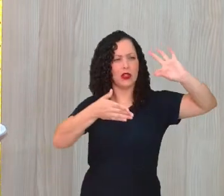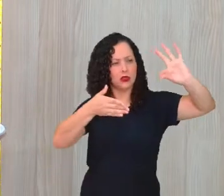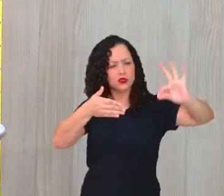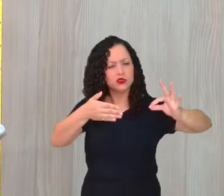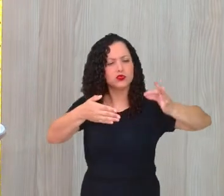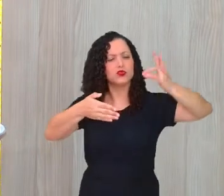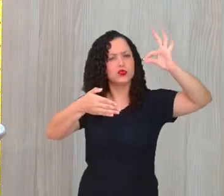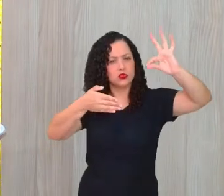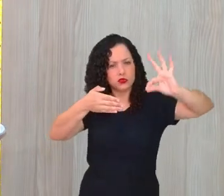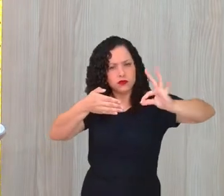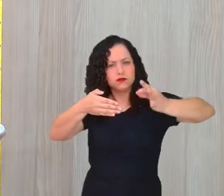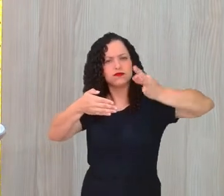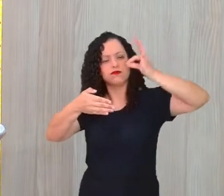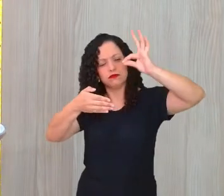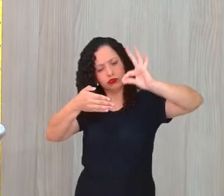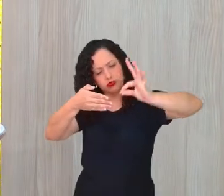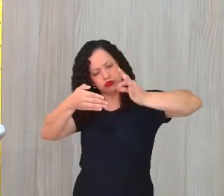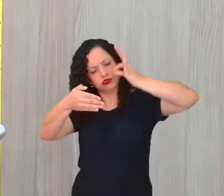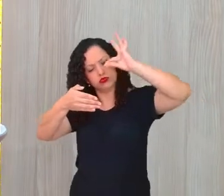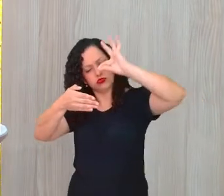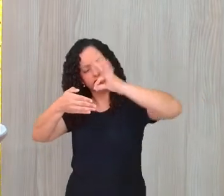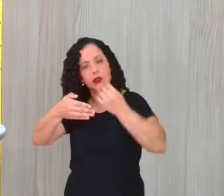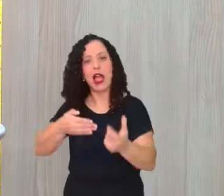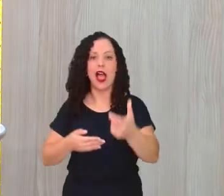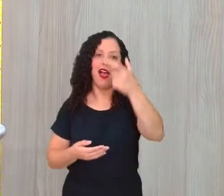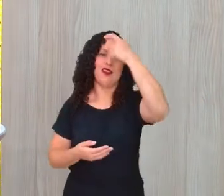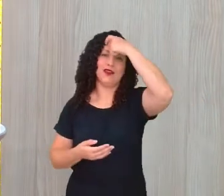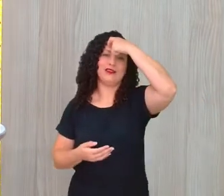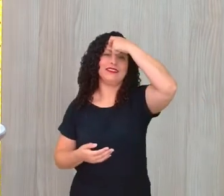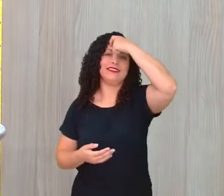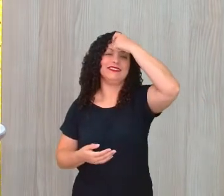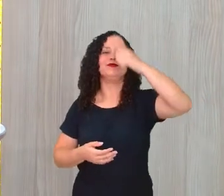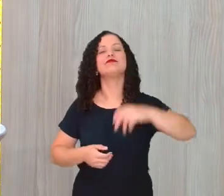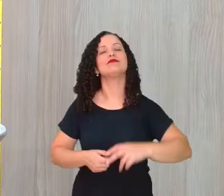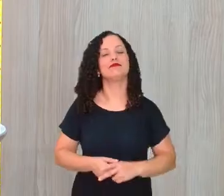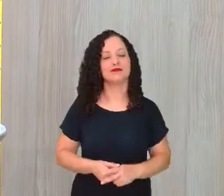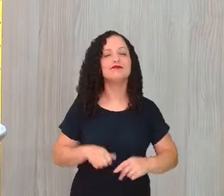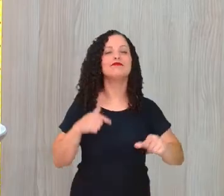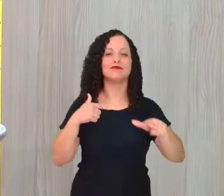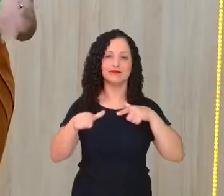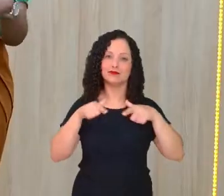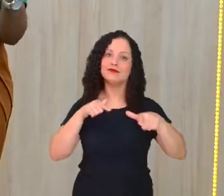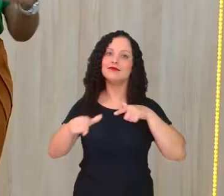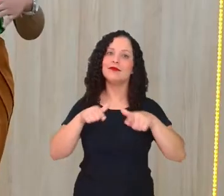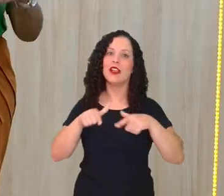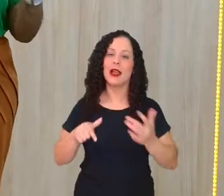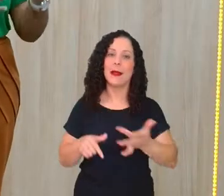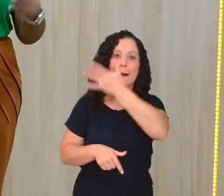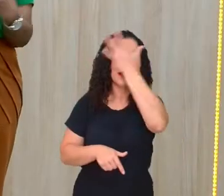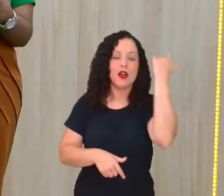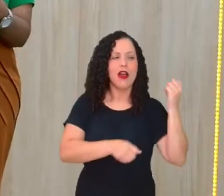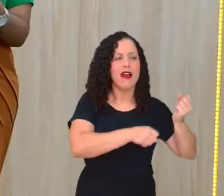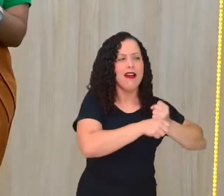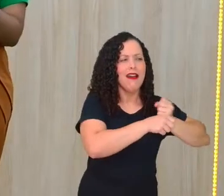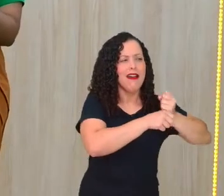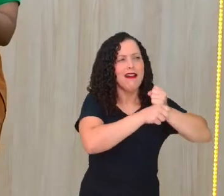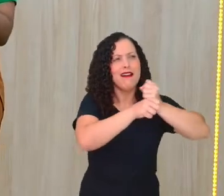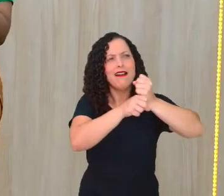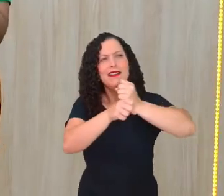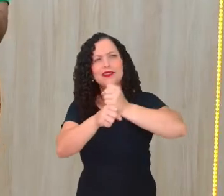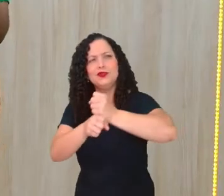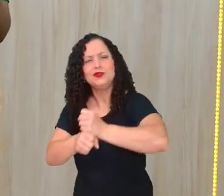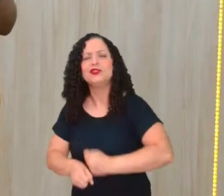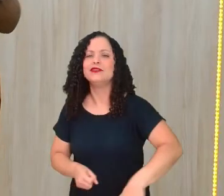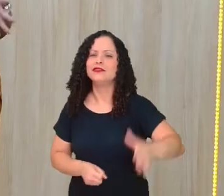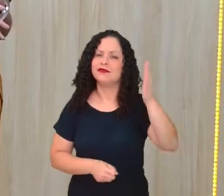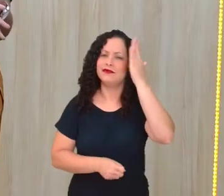no trabalho consciente, digamos assim. Um trabalho consciente, né? Porque um escritor, ele passa anos se aprimorando ali, anos tentando